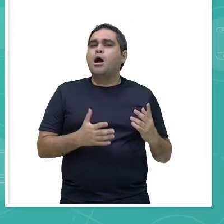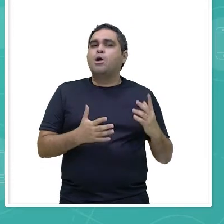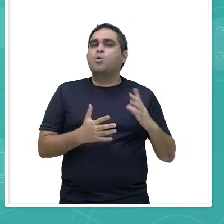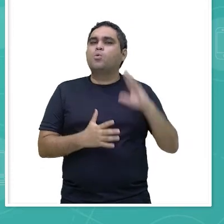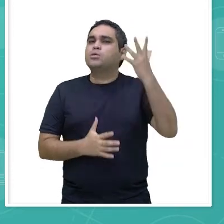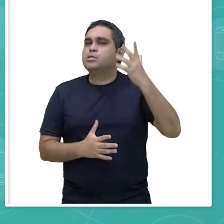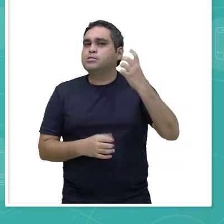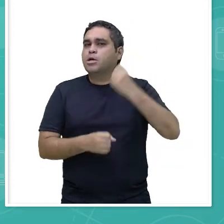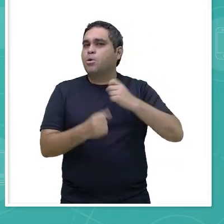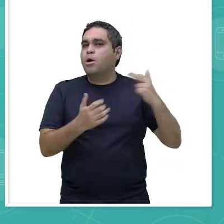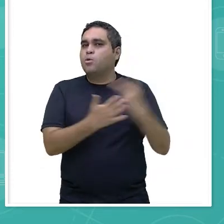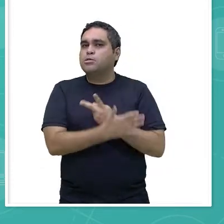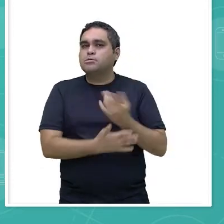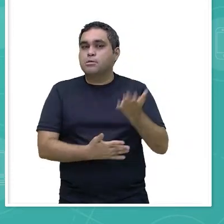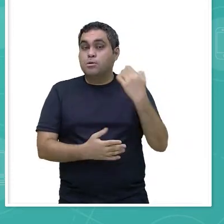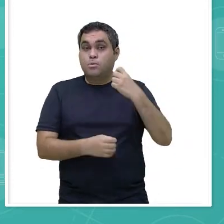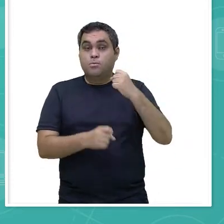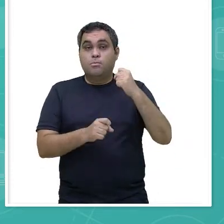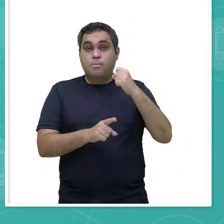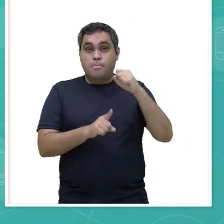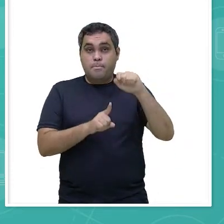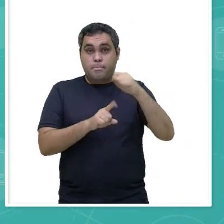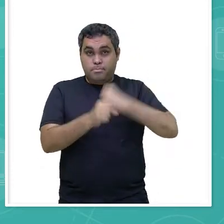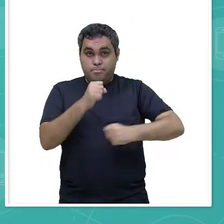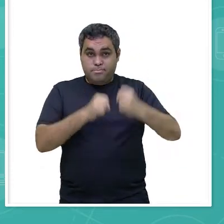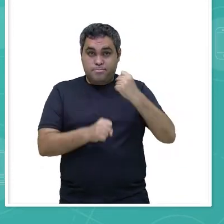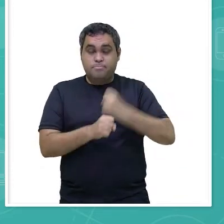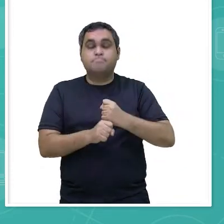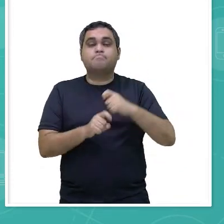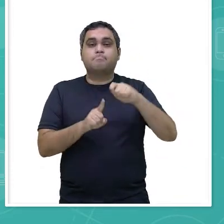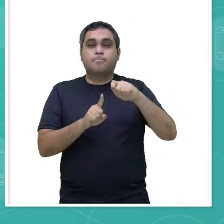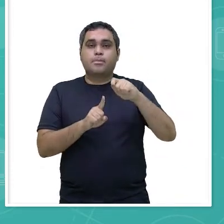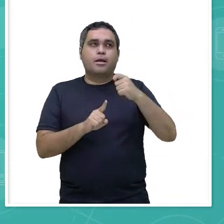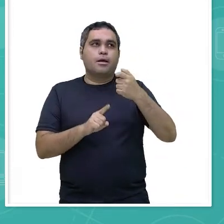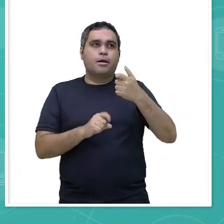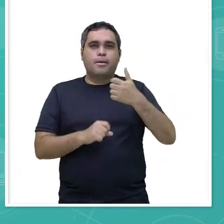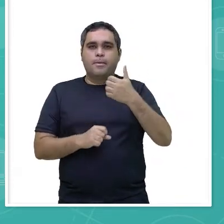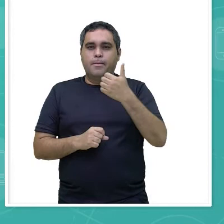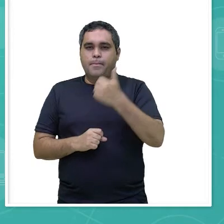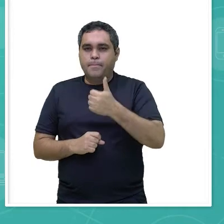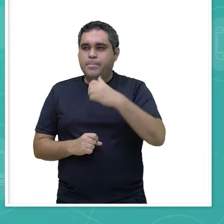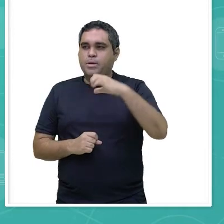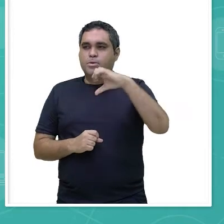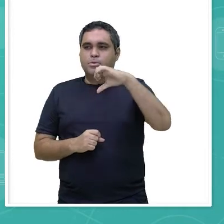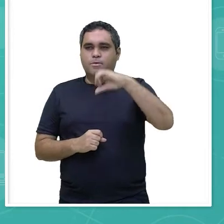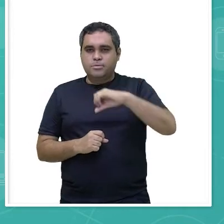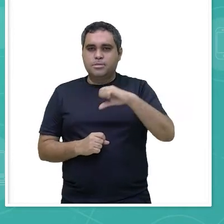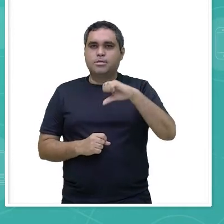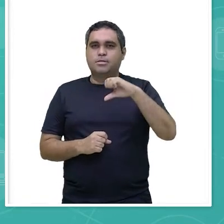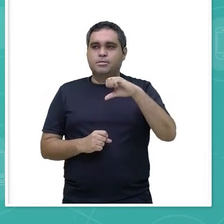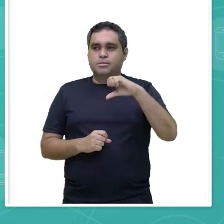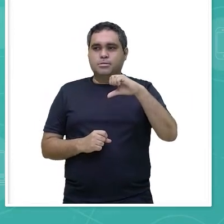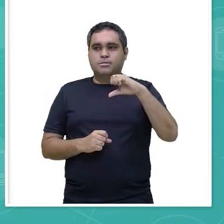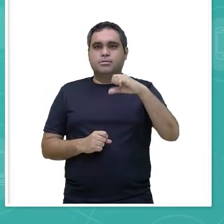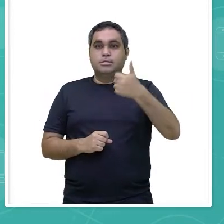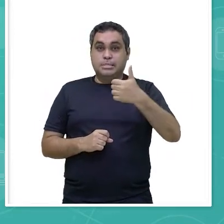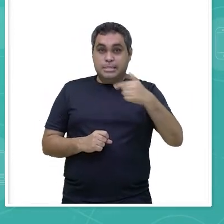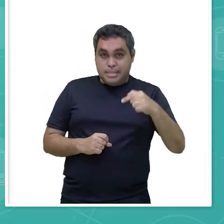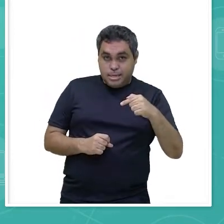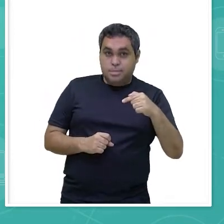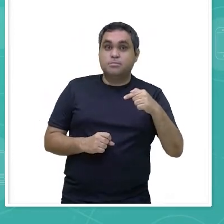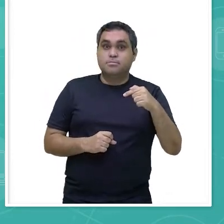17. Ok? E aí eles vão tirar os mencheviques do poder. Certo? Então aí, ó, saída da